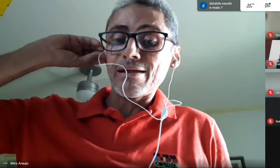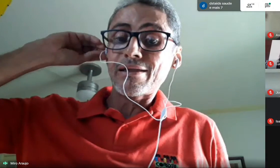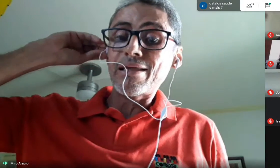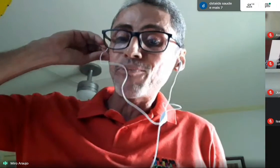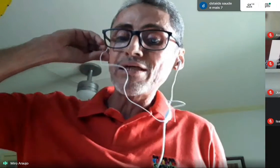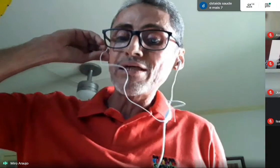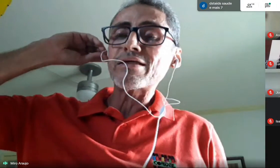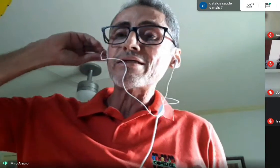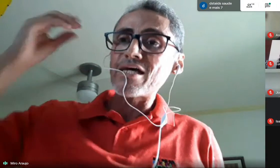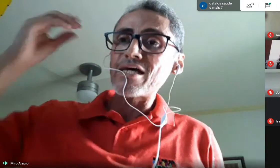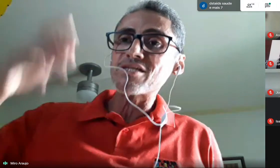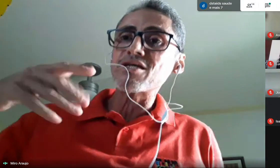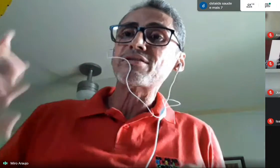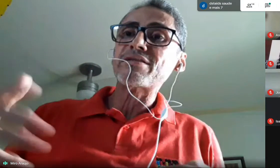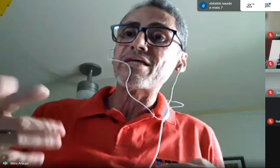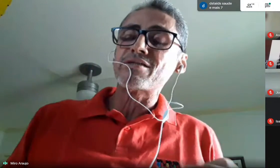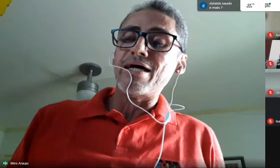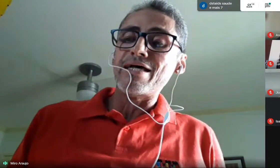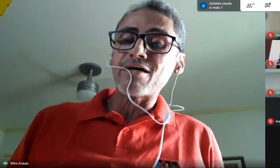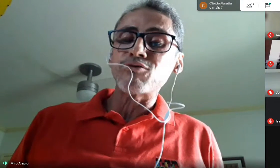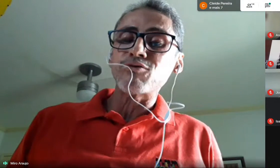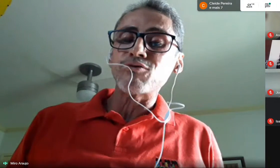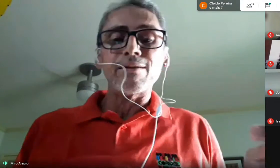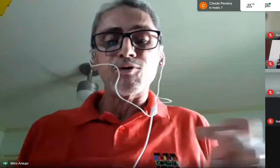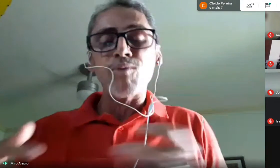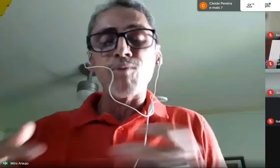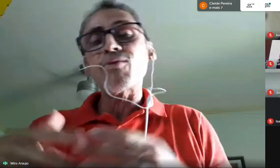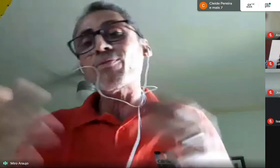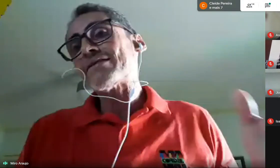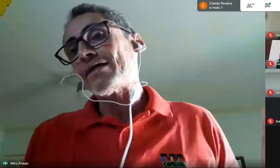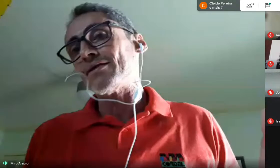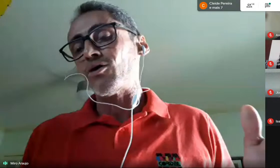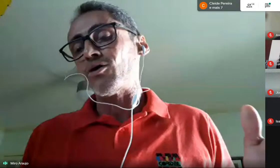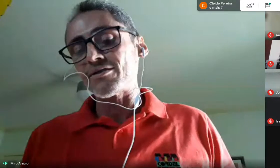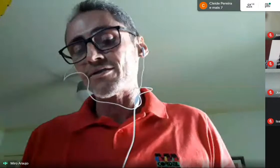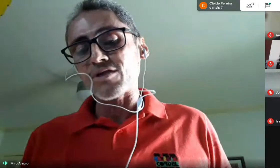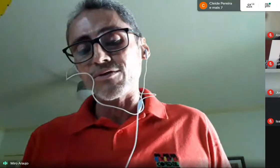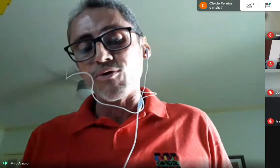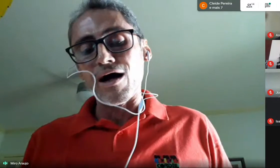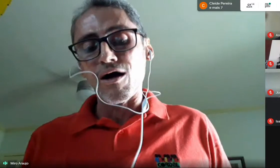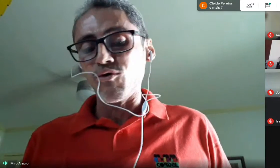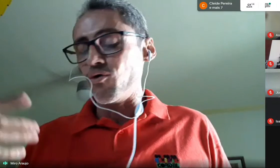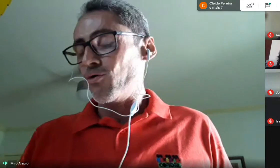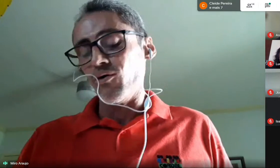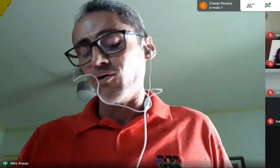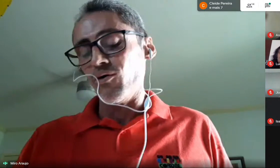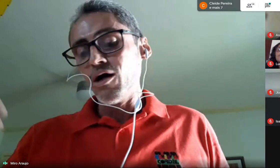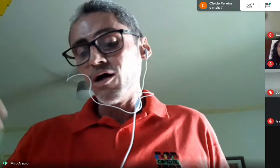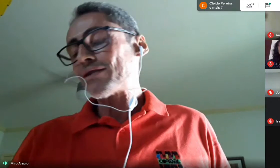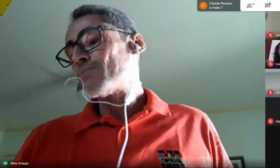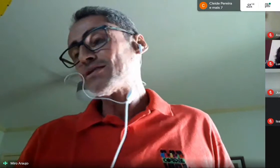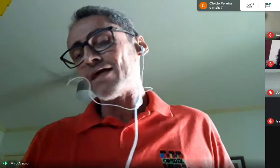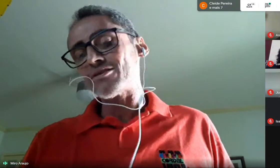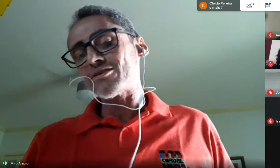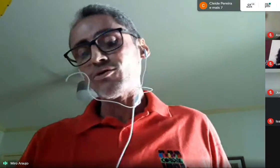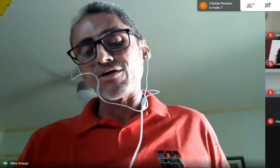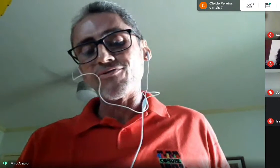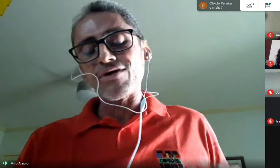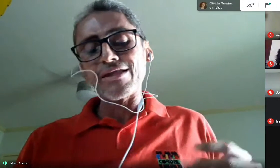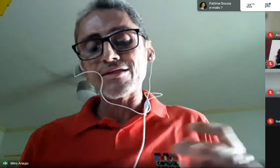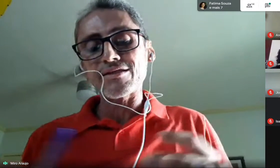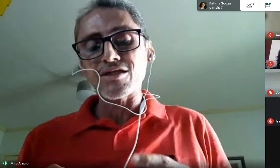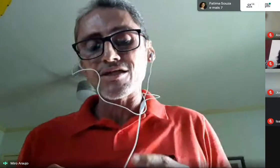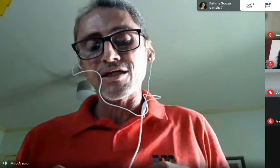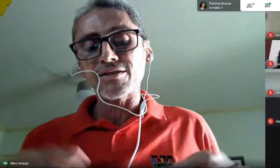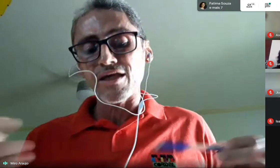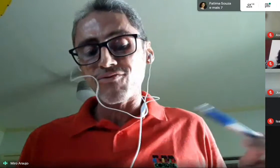que a política seja executada como foi pensada na coordenação estadual ou até mesmo nacional. Na verdade, assim,